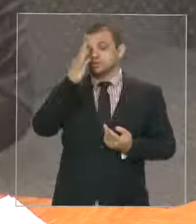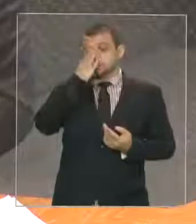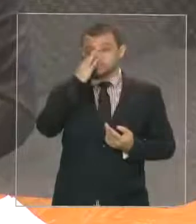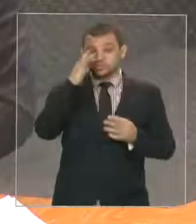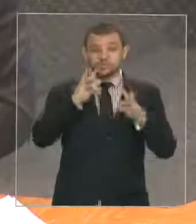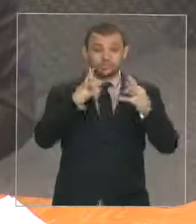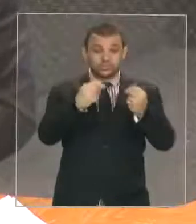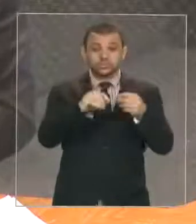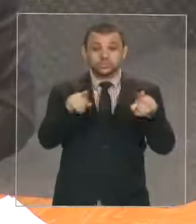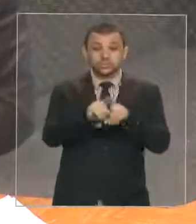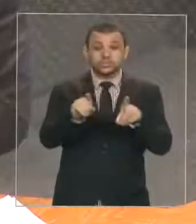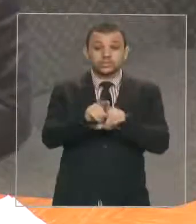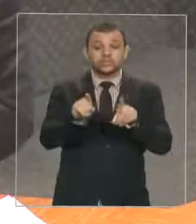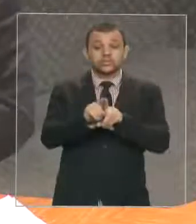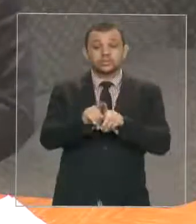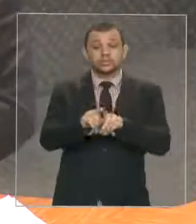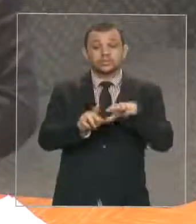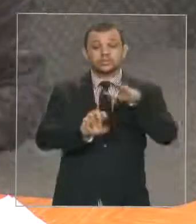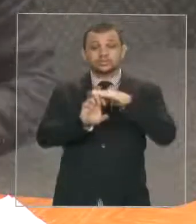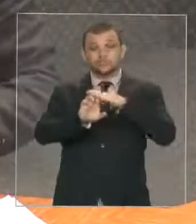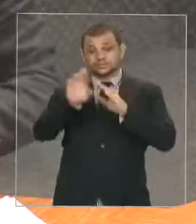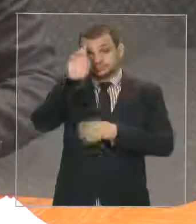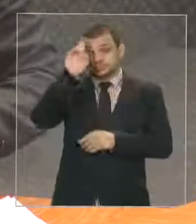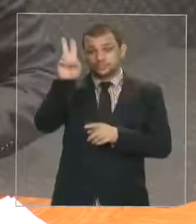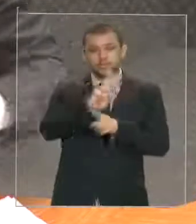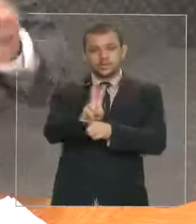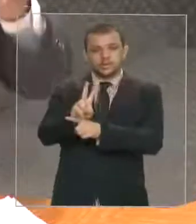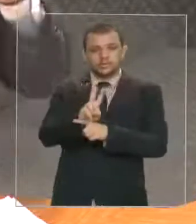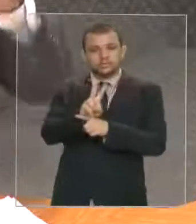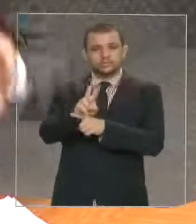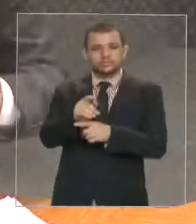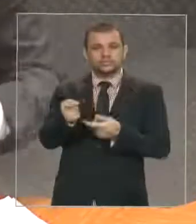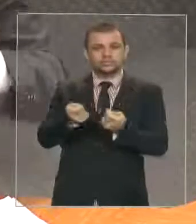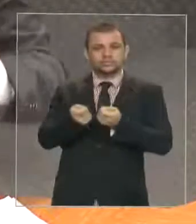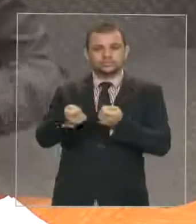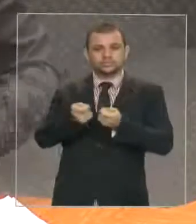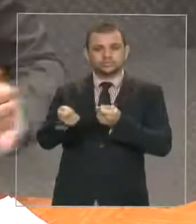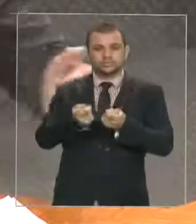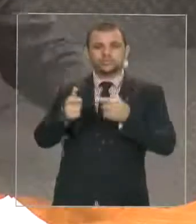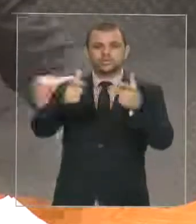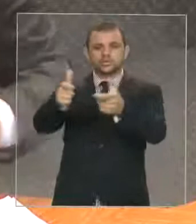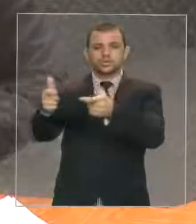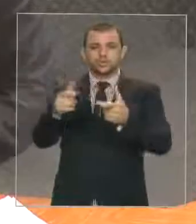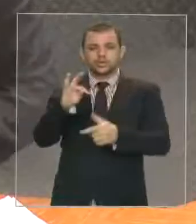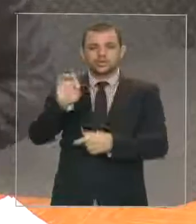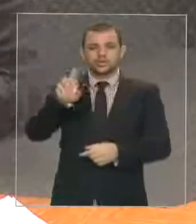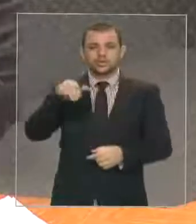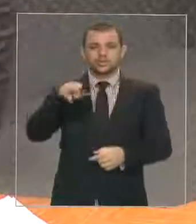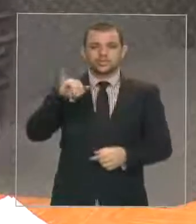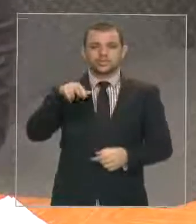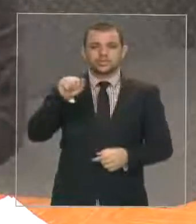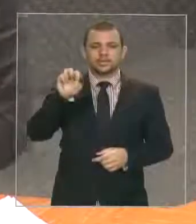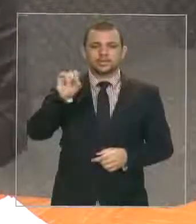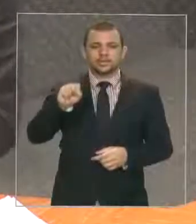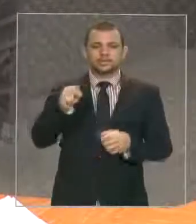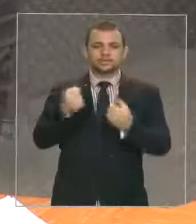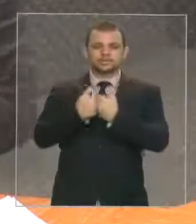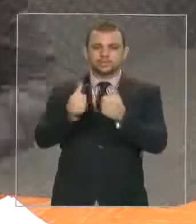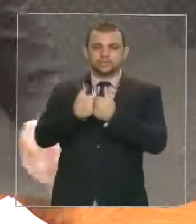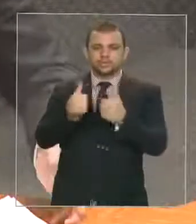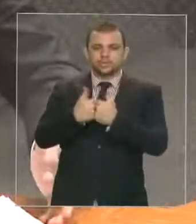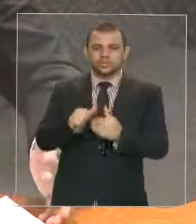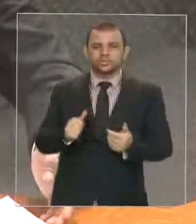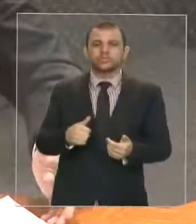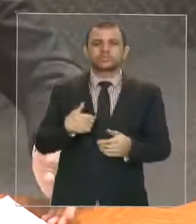consórcio que administra os terminais em São Luís, para conversar com os ambulantes dos terminais, da Rua Grande,